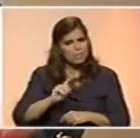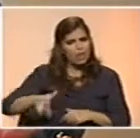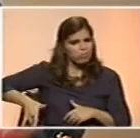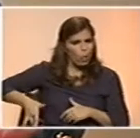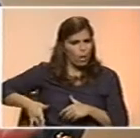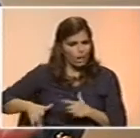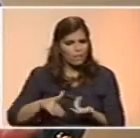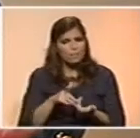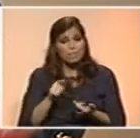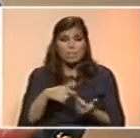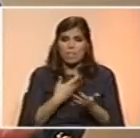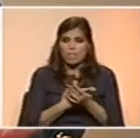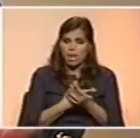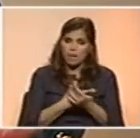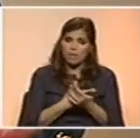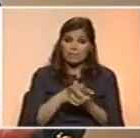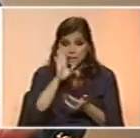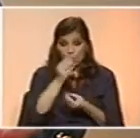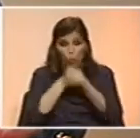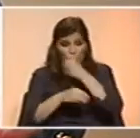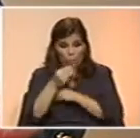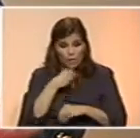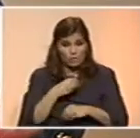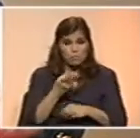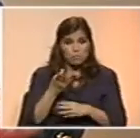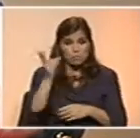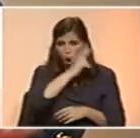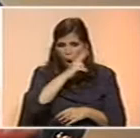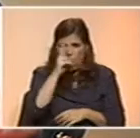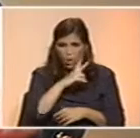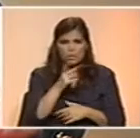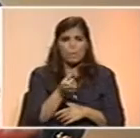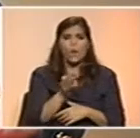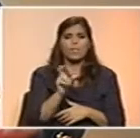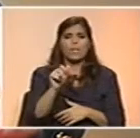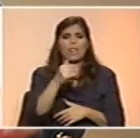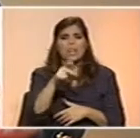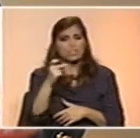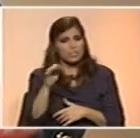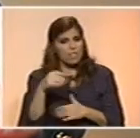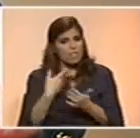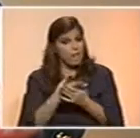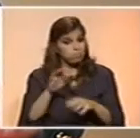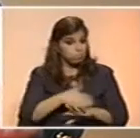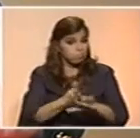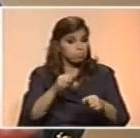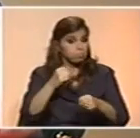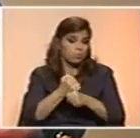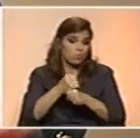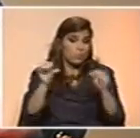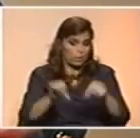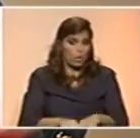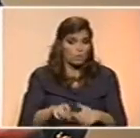agravar a sua insuficiência renal. Portanto, penso que, apesar da ideia que